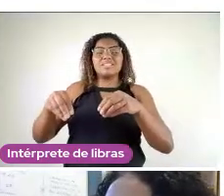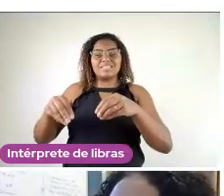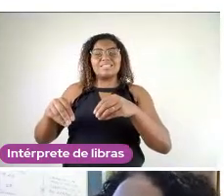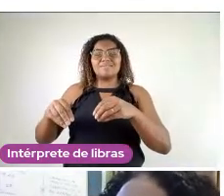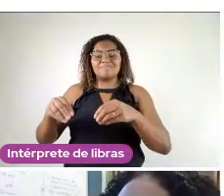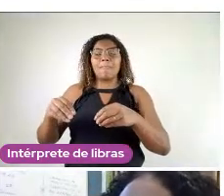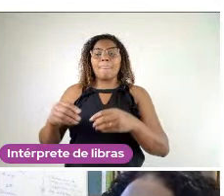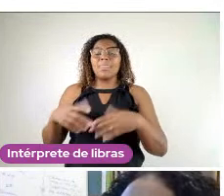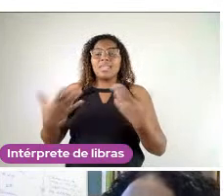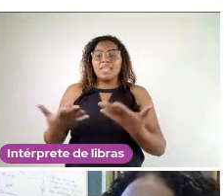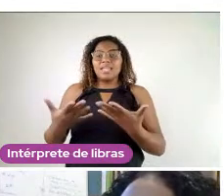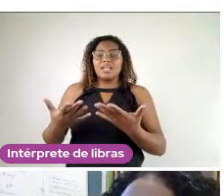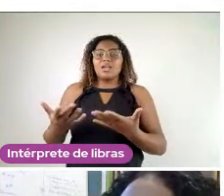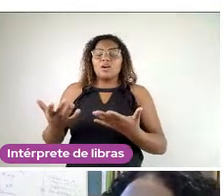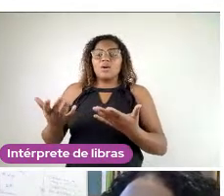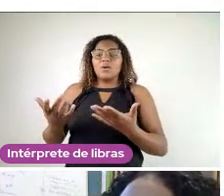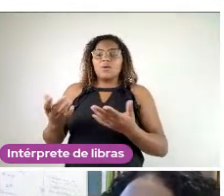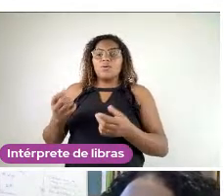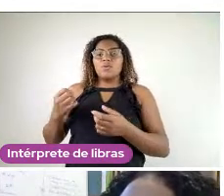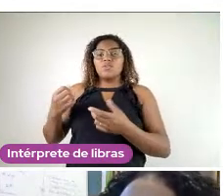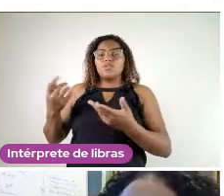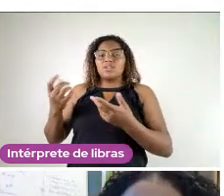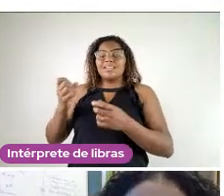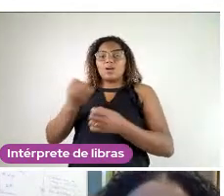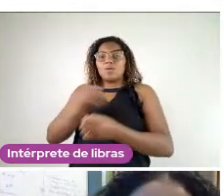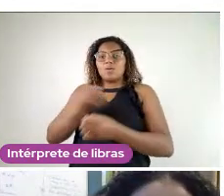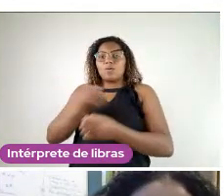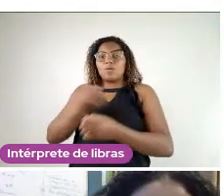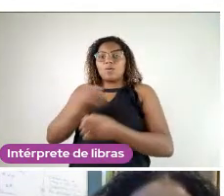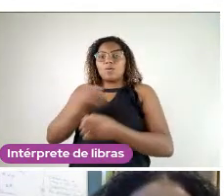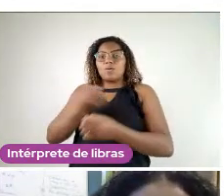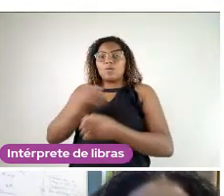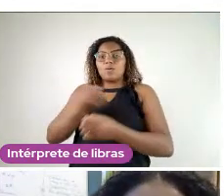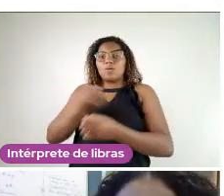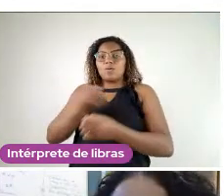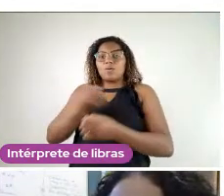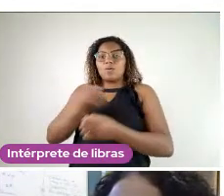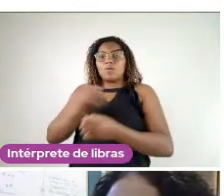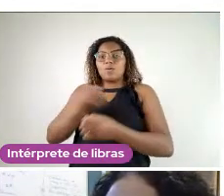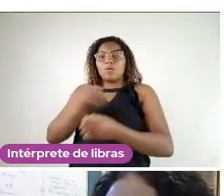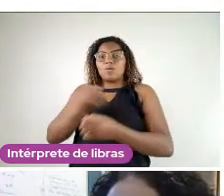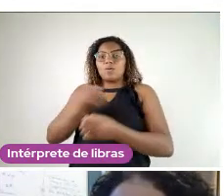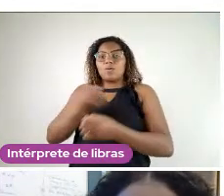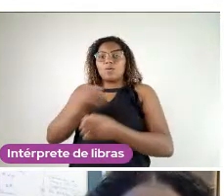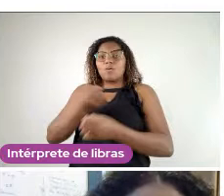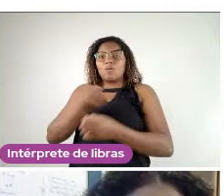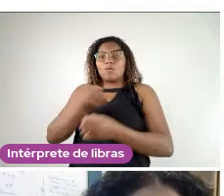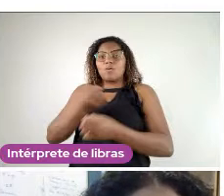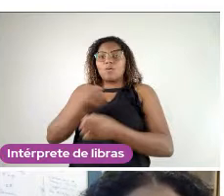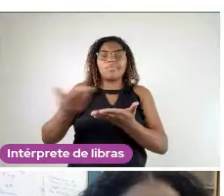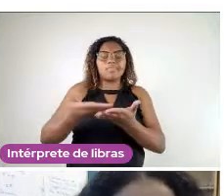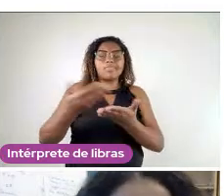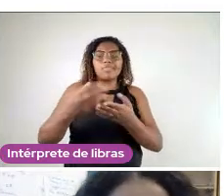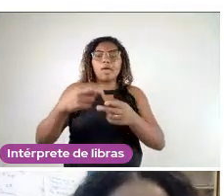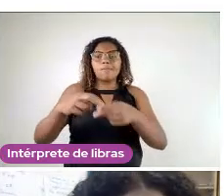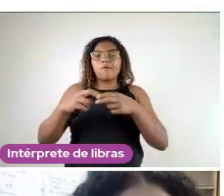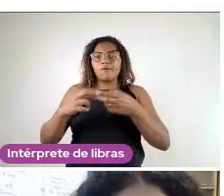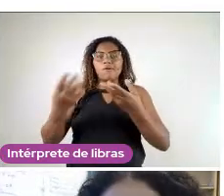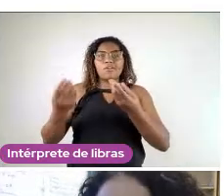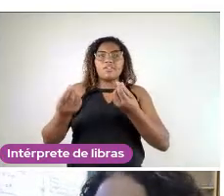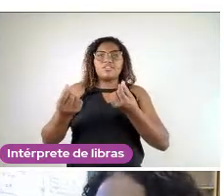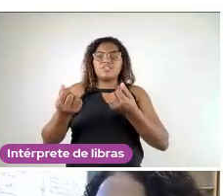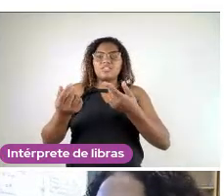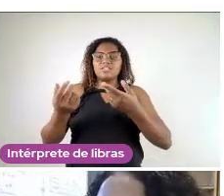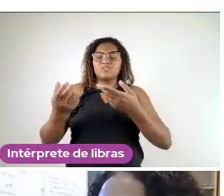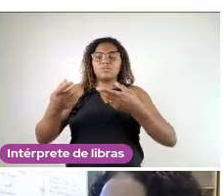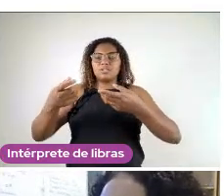anos, né, e a quantidade de dinheiro perdida, né, por conta dessas florações nocivas, de